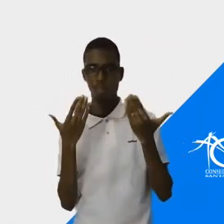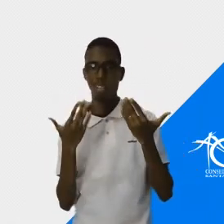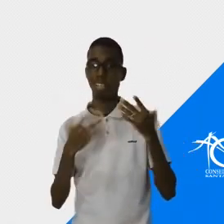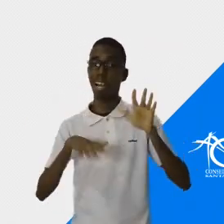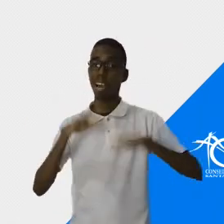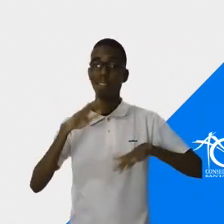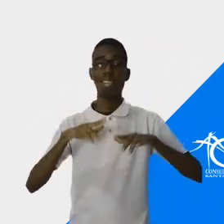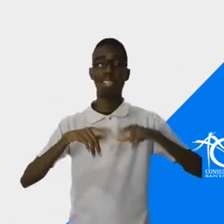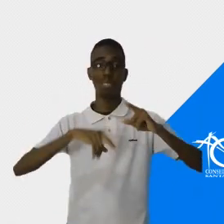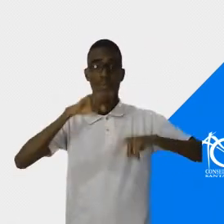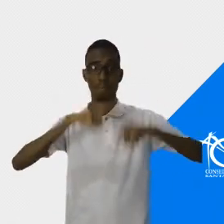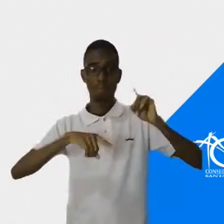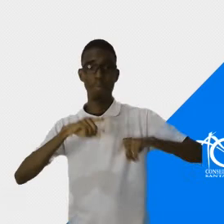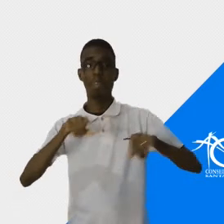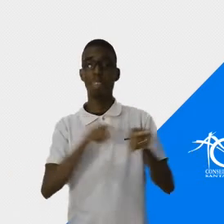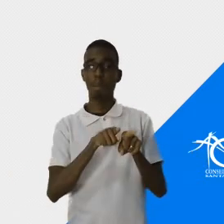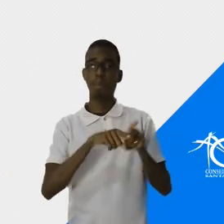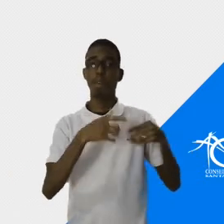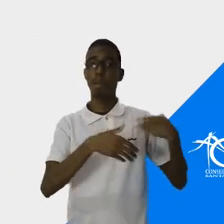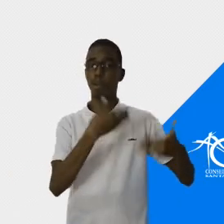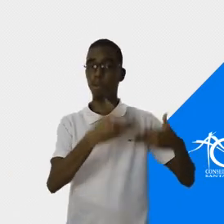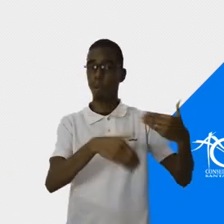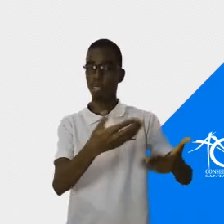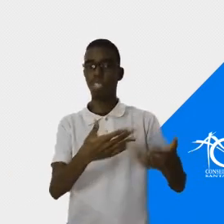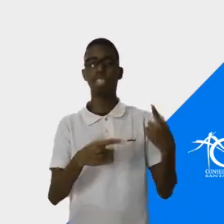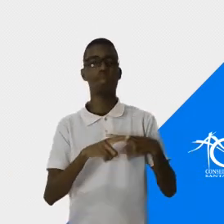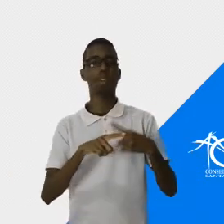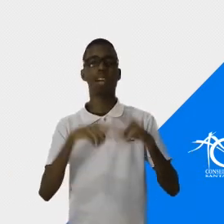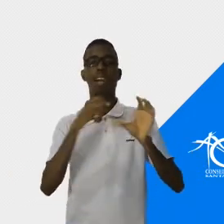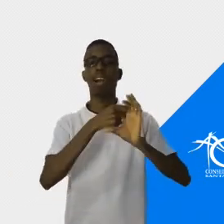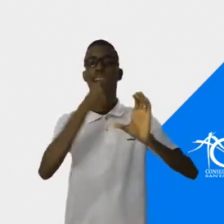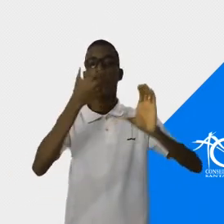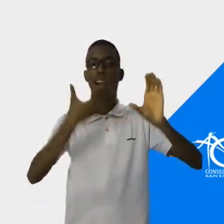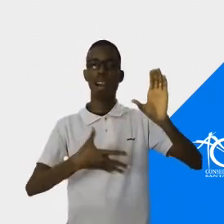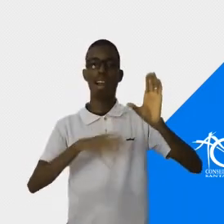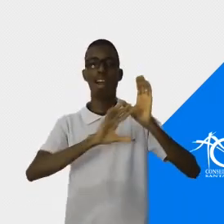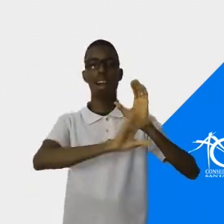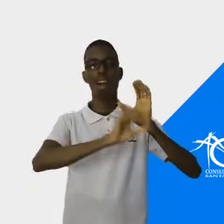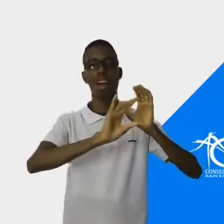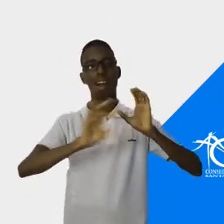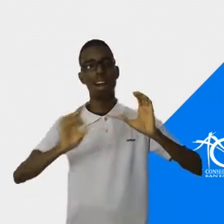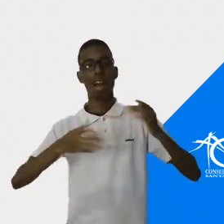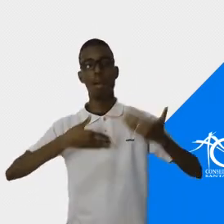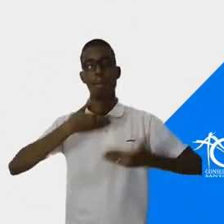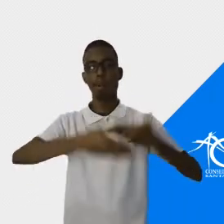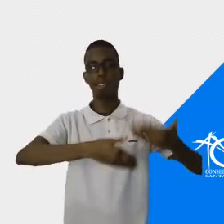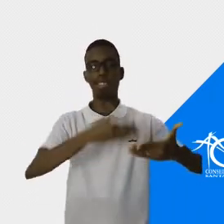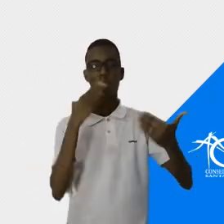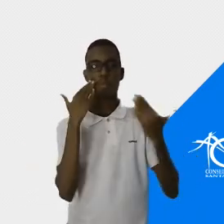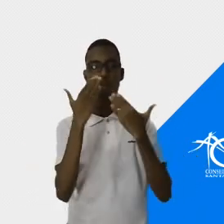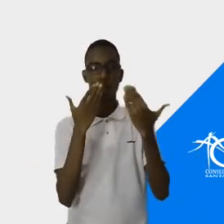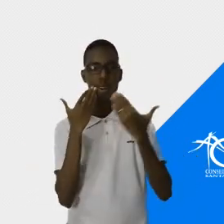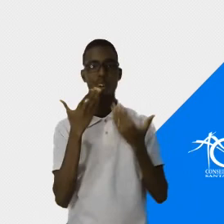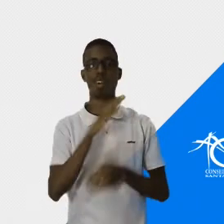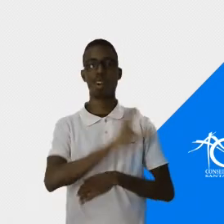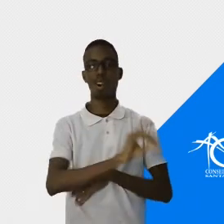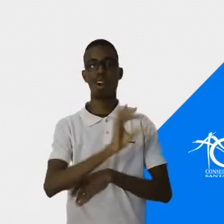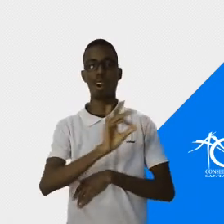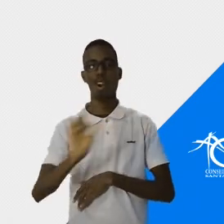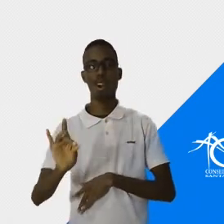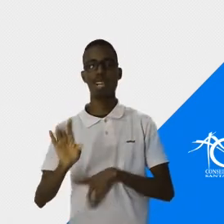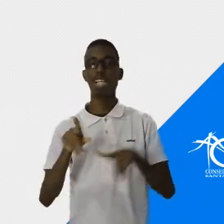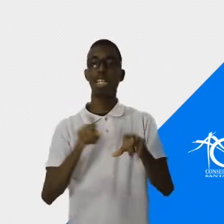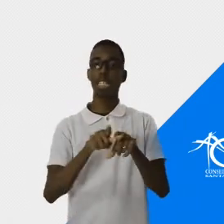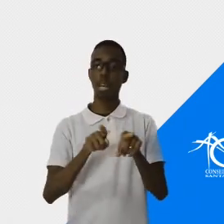idênticos, porque a demanda, as características, os processos psicológicos envolvidos, as expectativas de